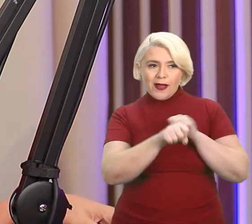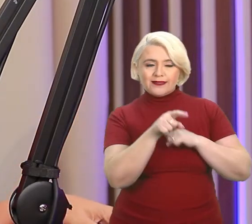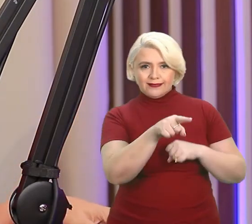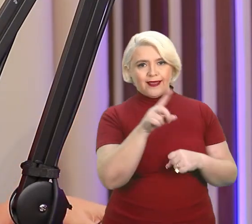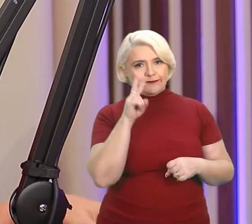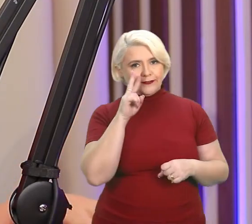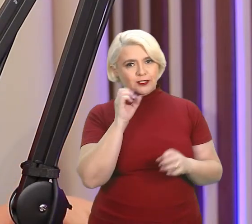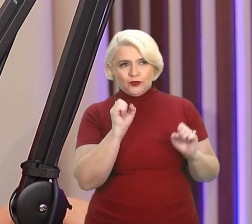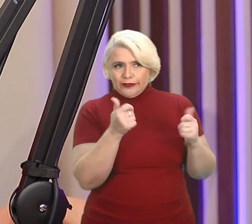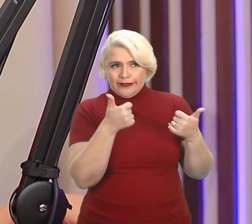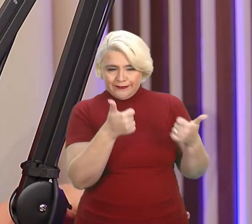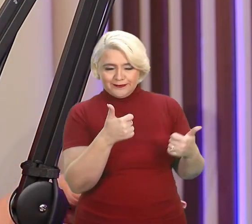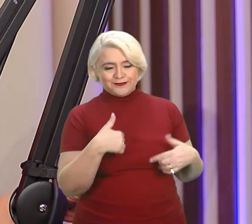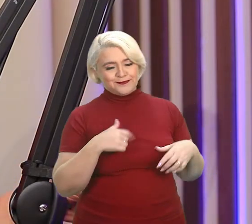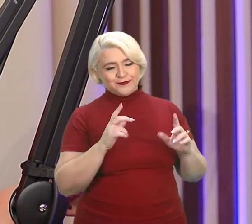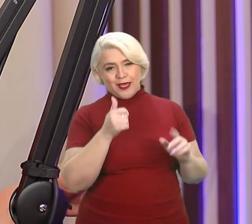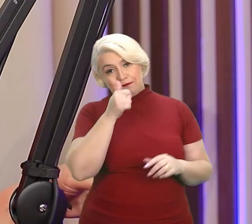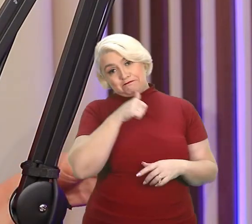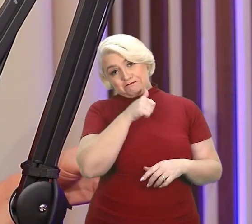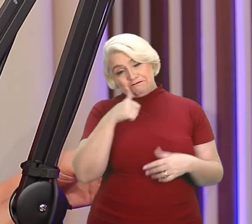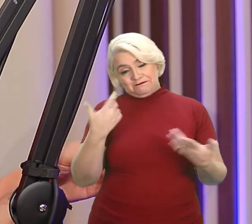causa disso, mas tudo bem.